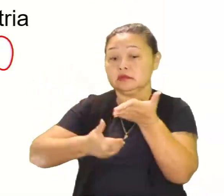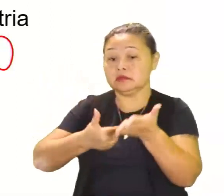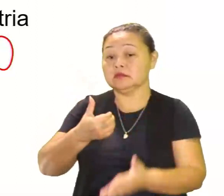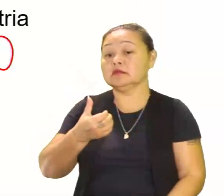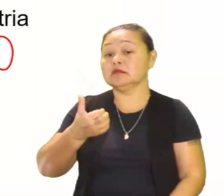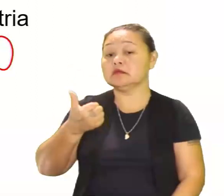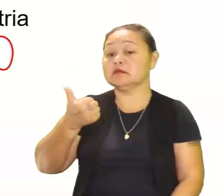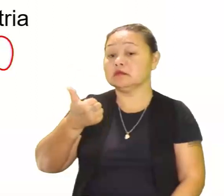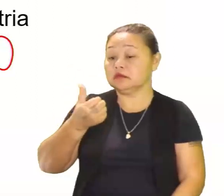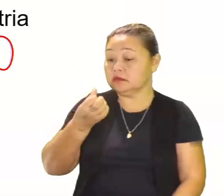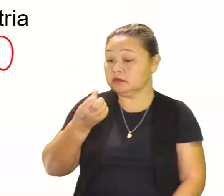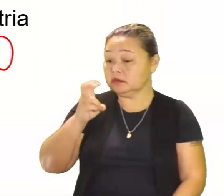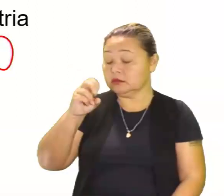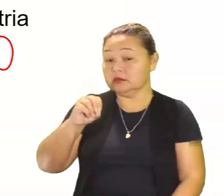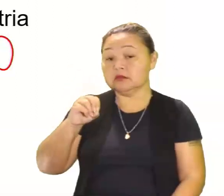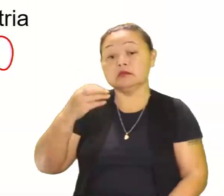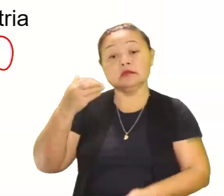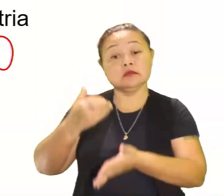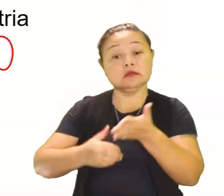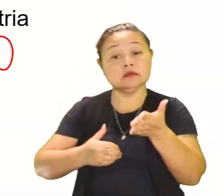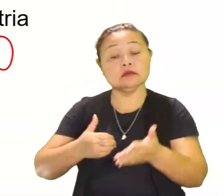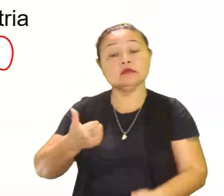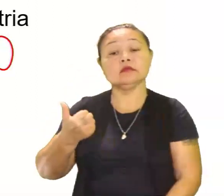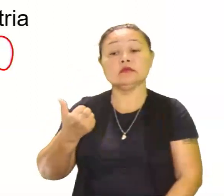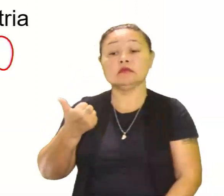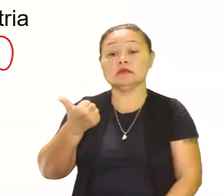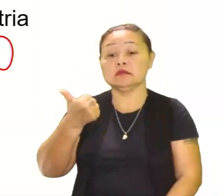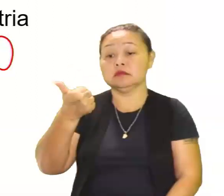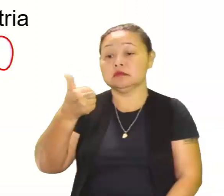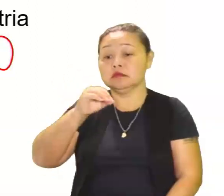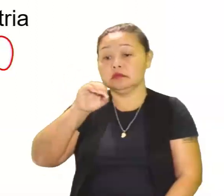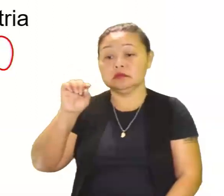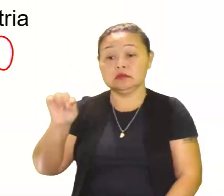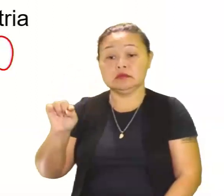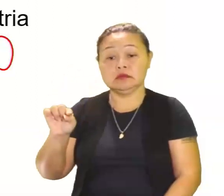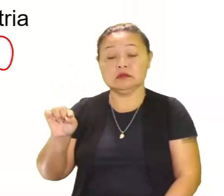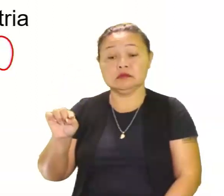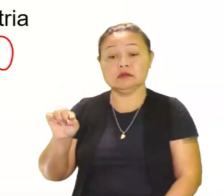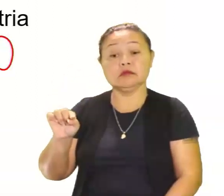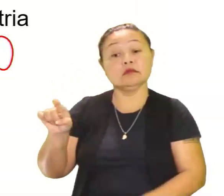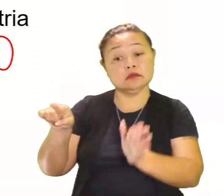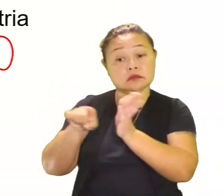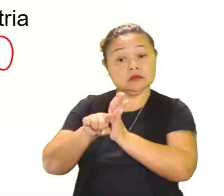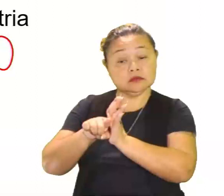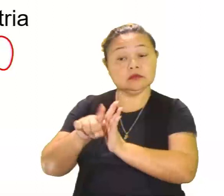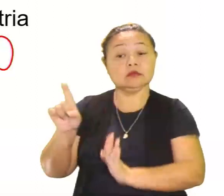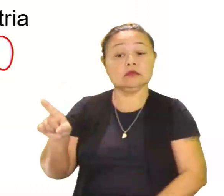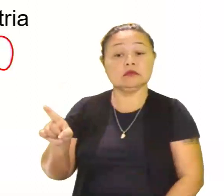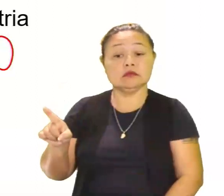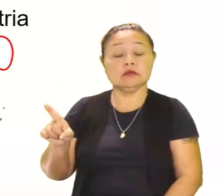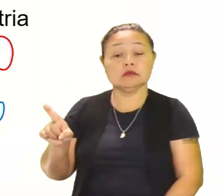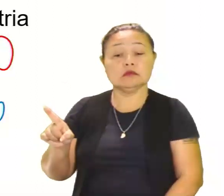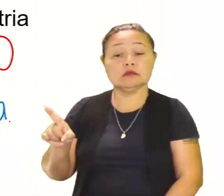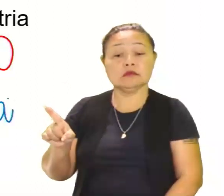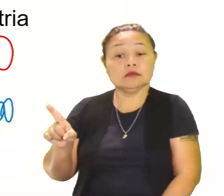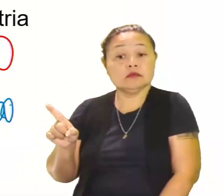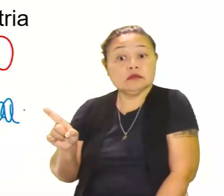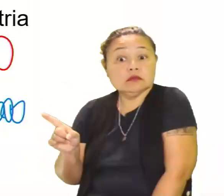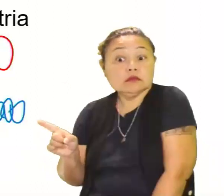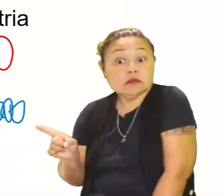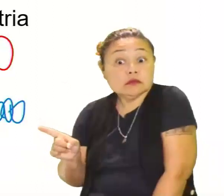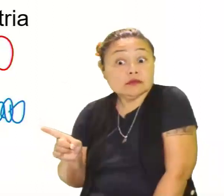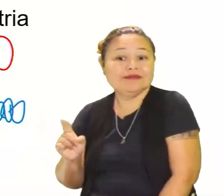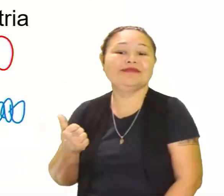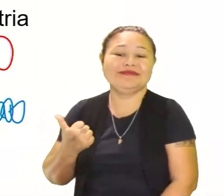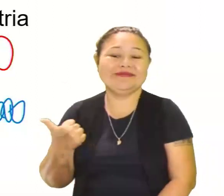menos 650 mil vai ser igual a quem? A menos 100 mil. 100 mil negativo aqui, né? Isso. Dá uma espremidinha aí na